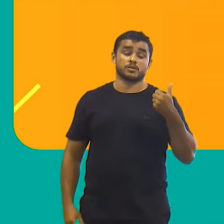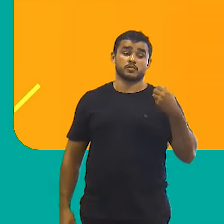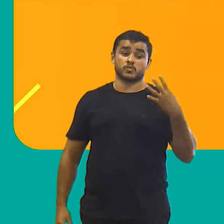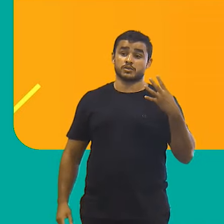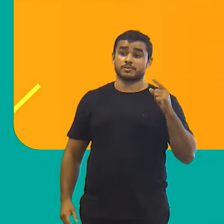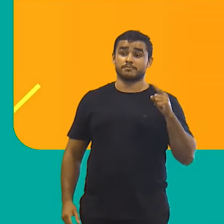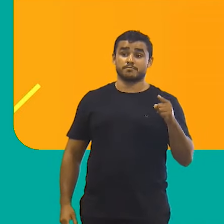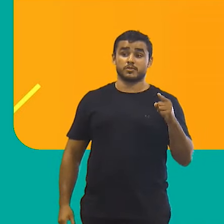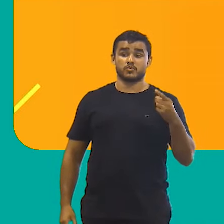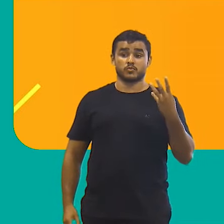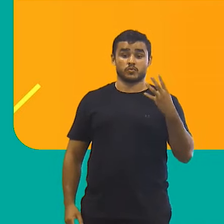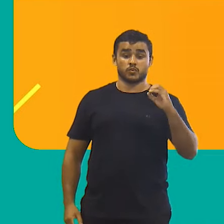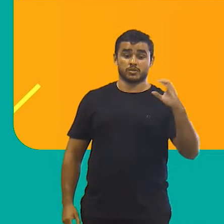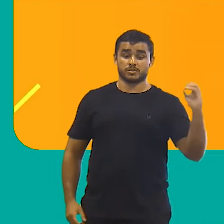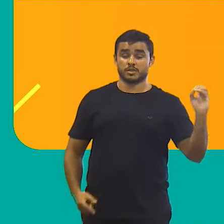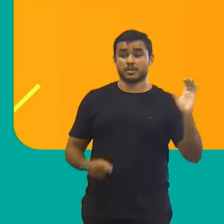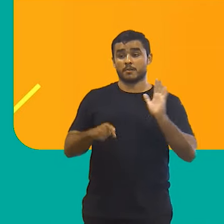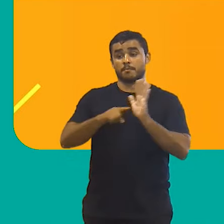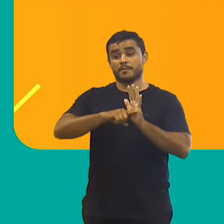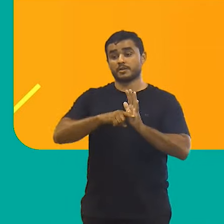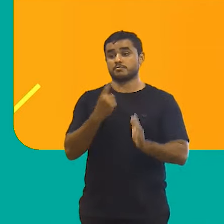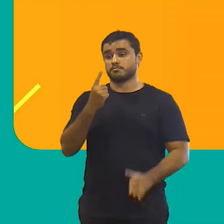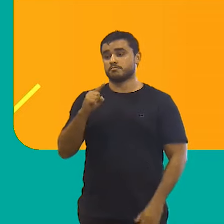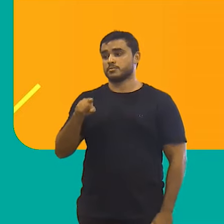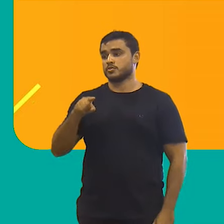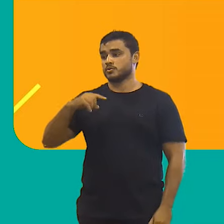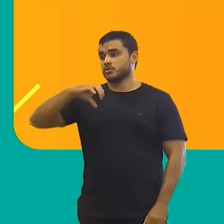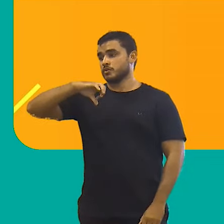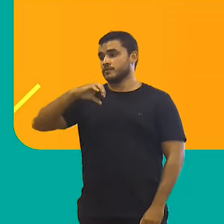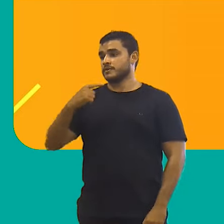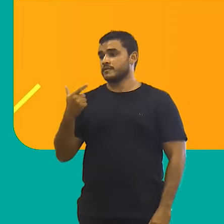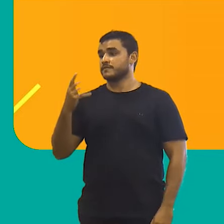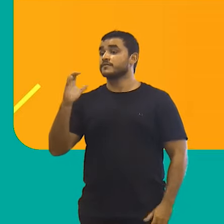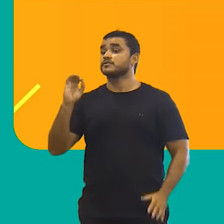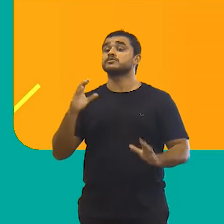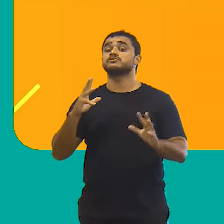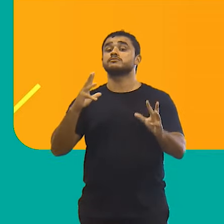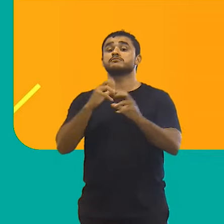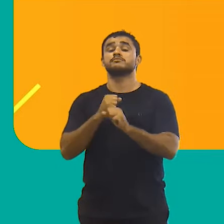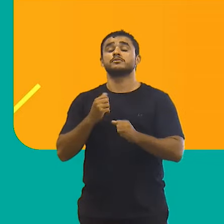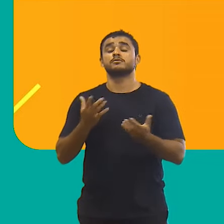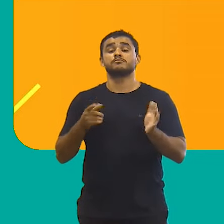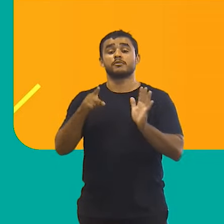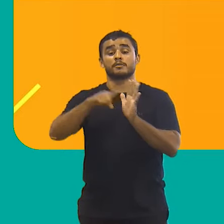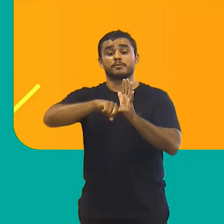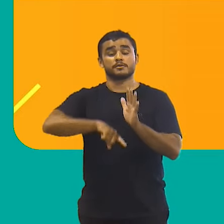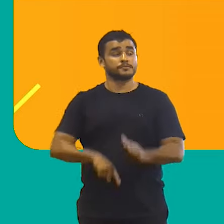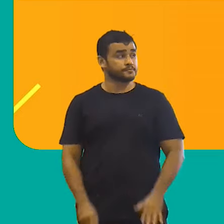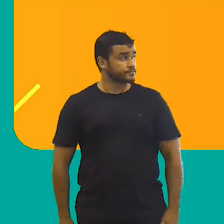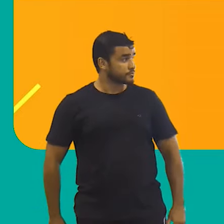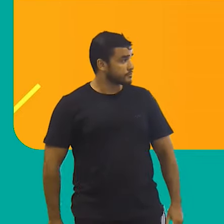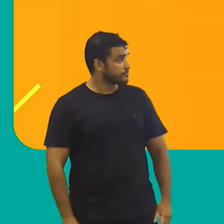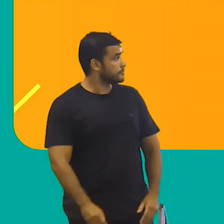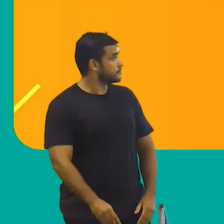O que é a redução? É o quanto diminuiu. E diminuir lá na matemática é uma operação chamada